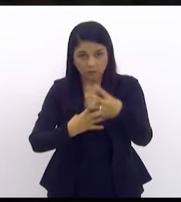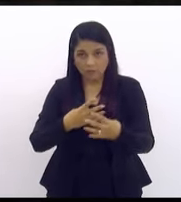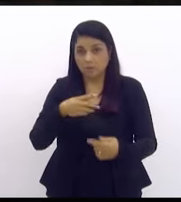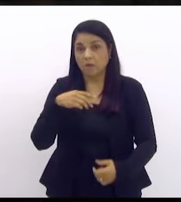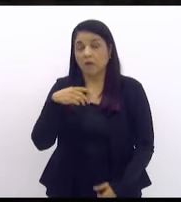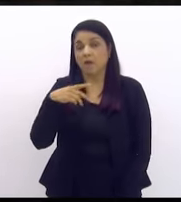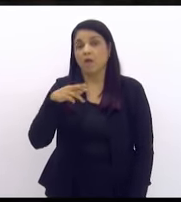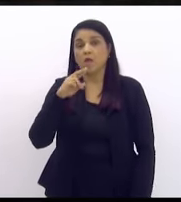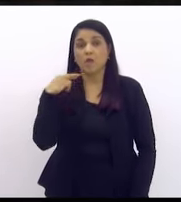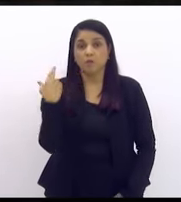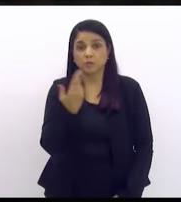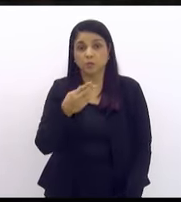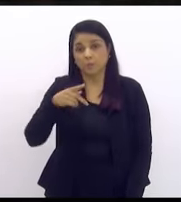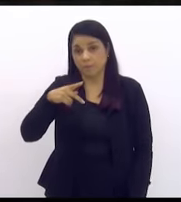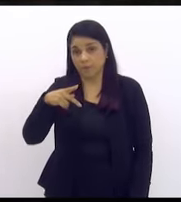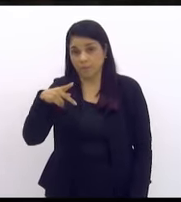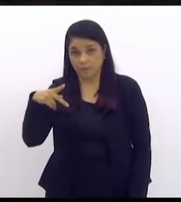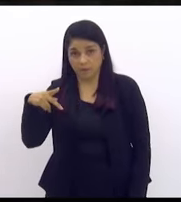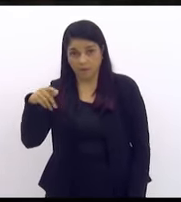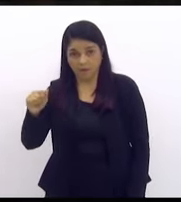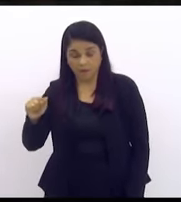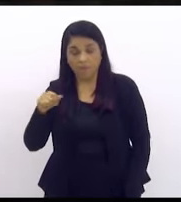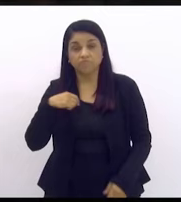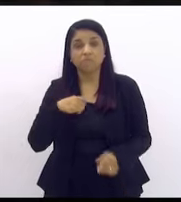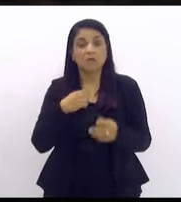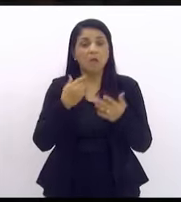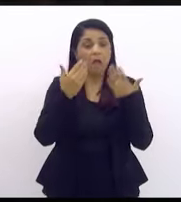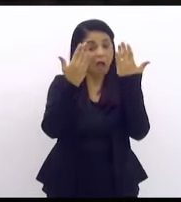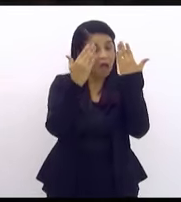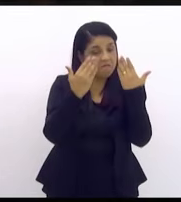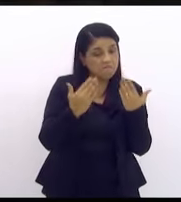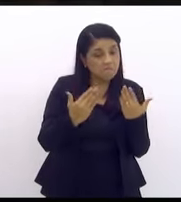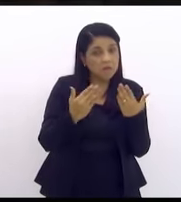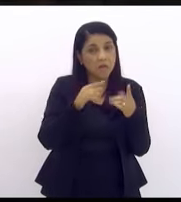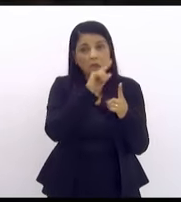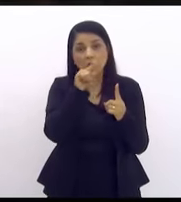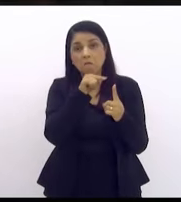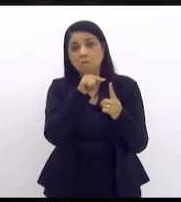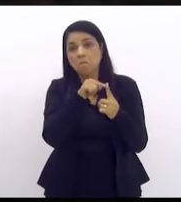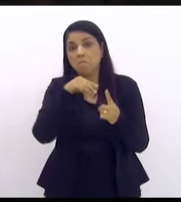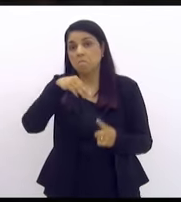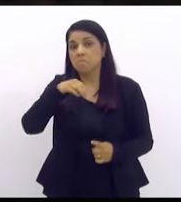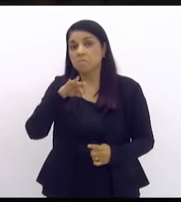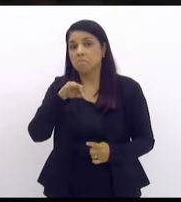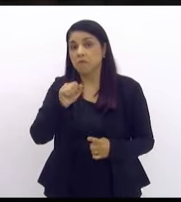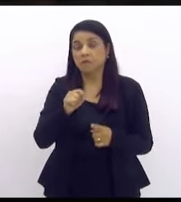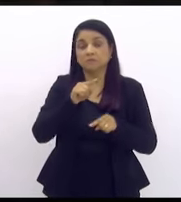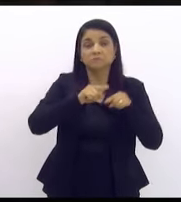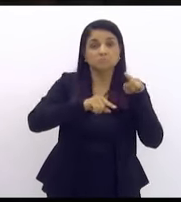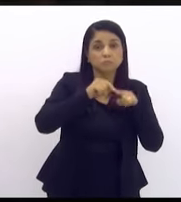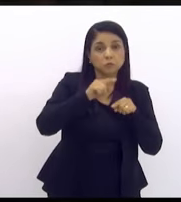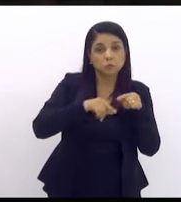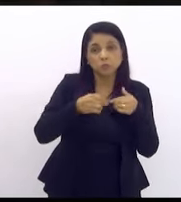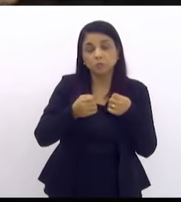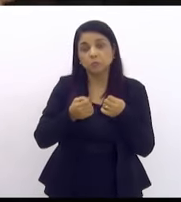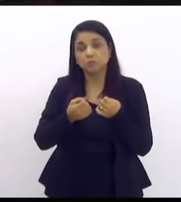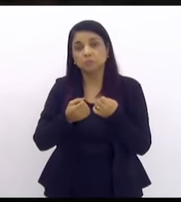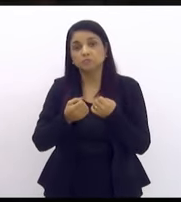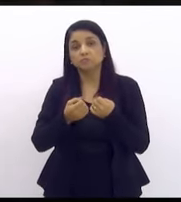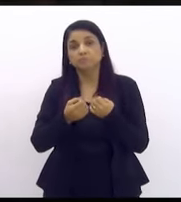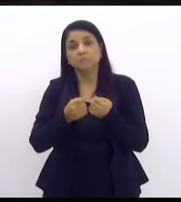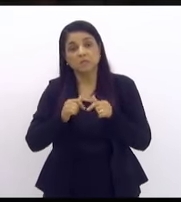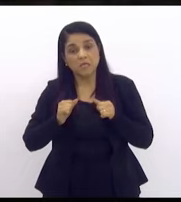23, se avalie as metas, os produtos e as ações do PPA